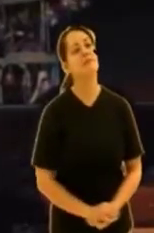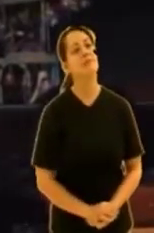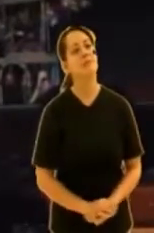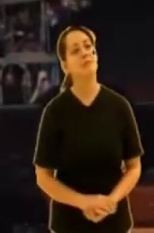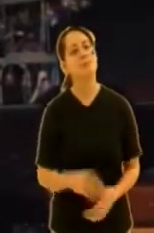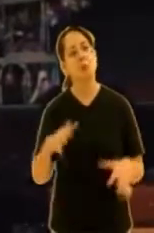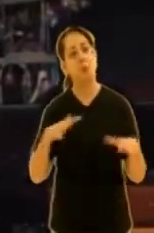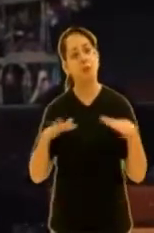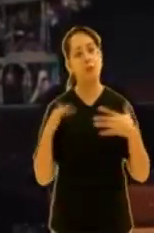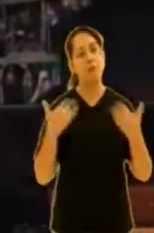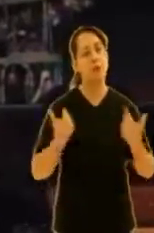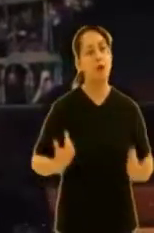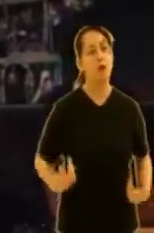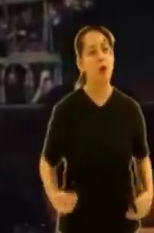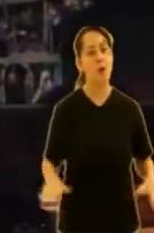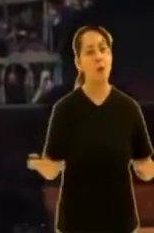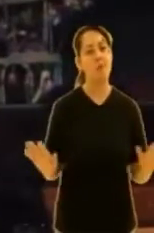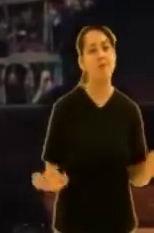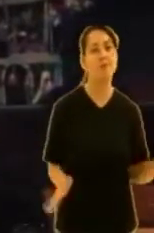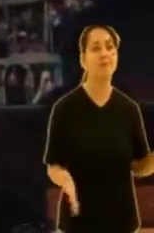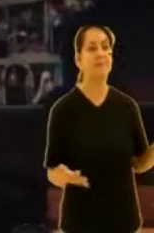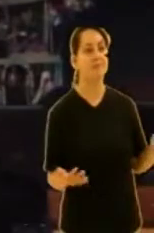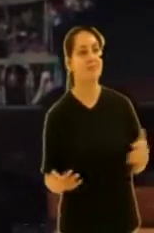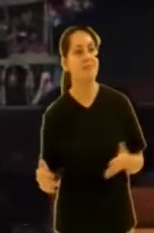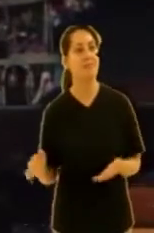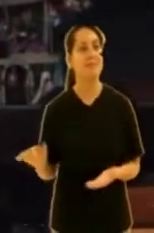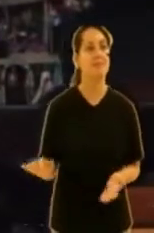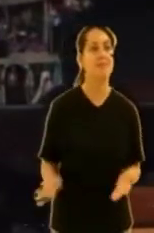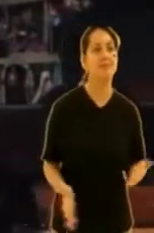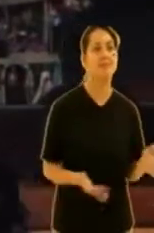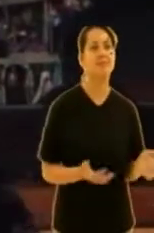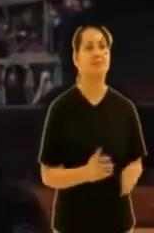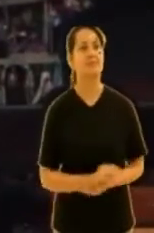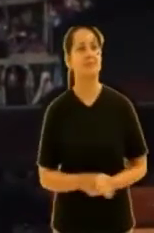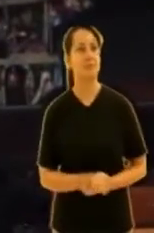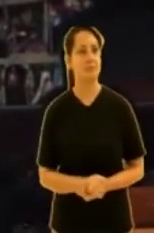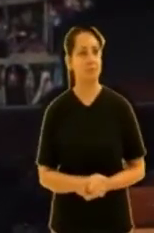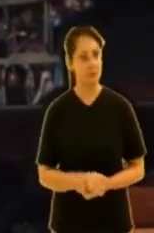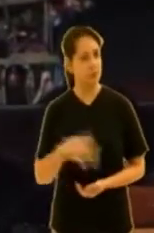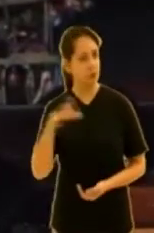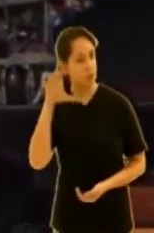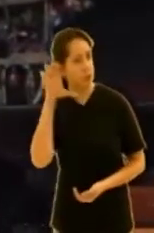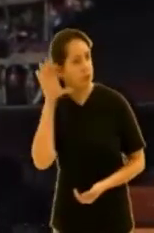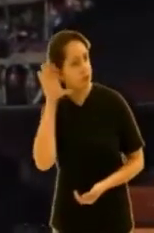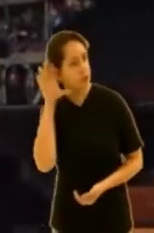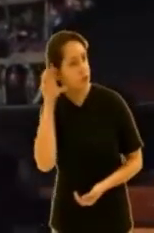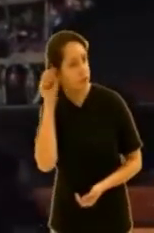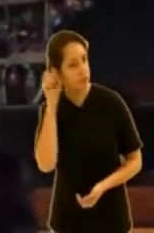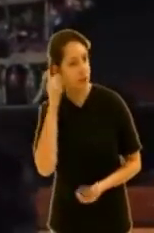corpo no ritmo da música. Estão escutando a música?